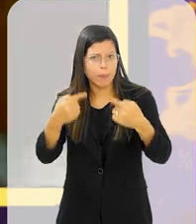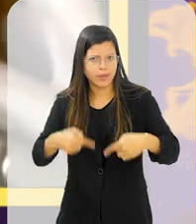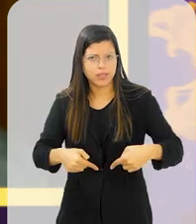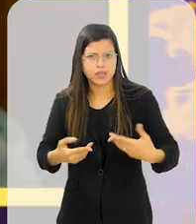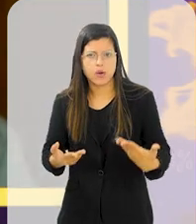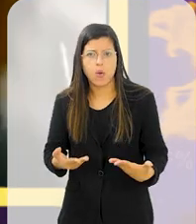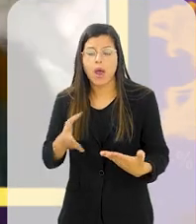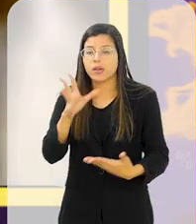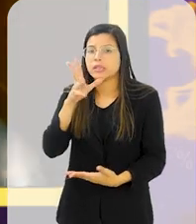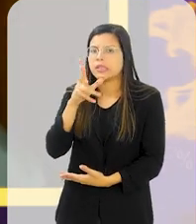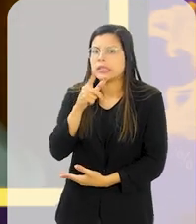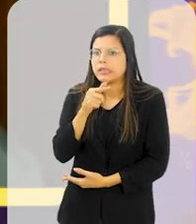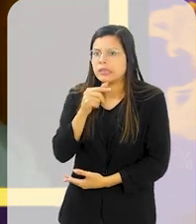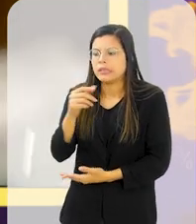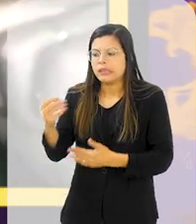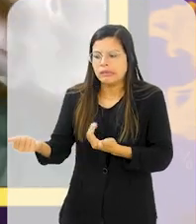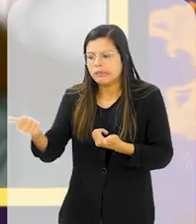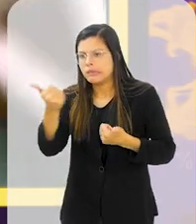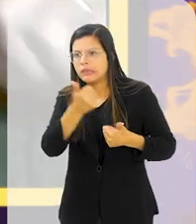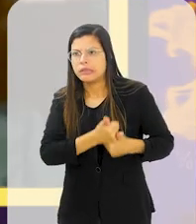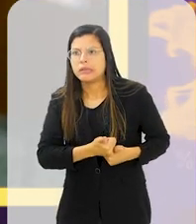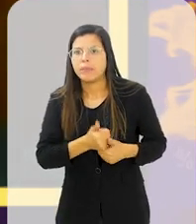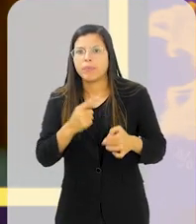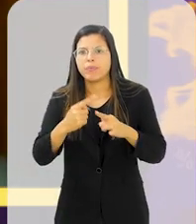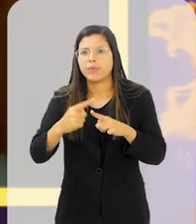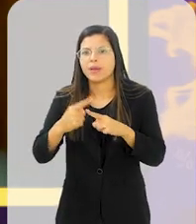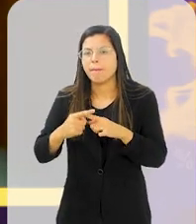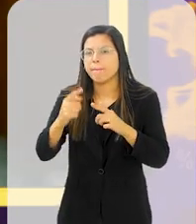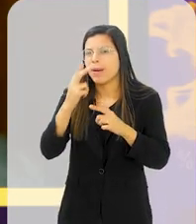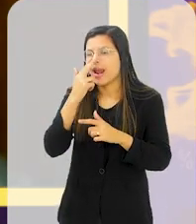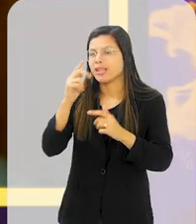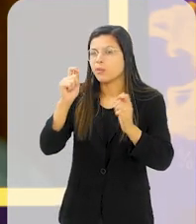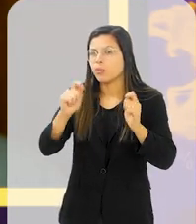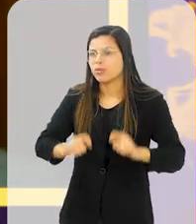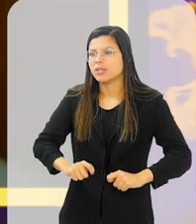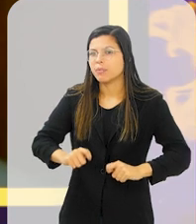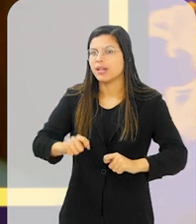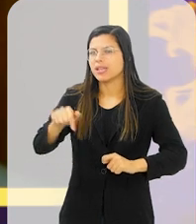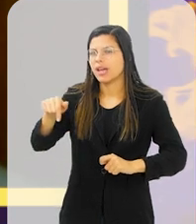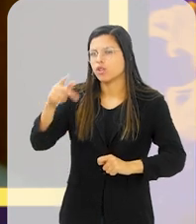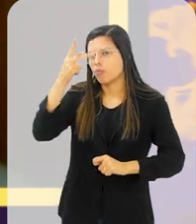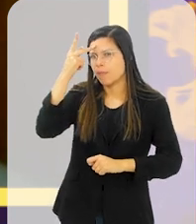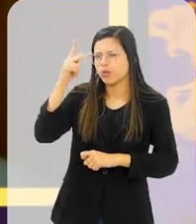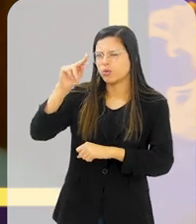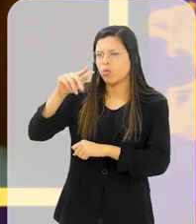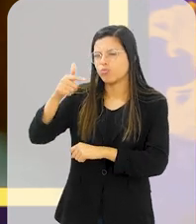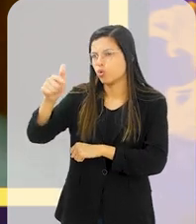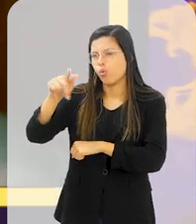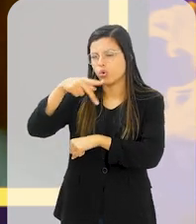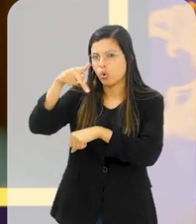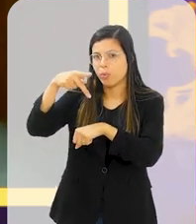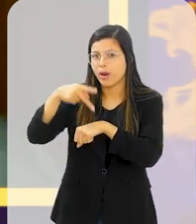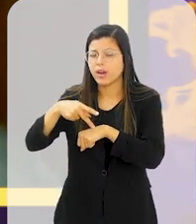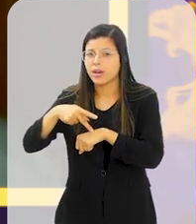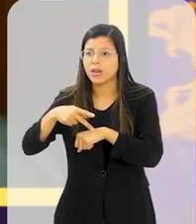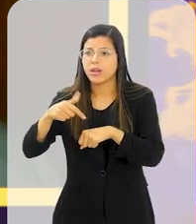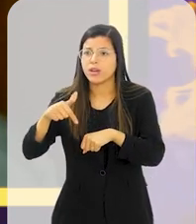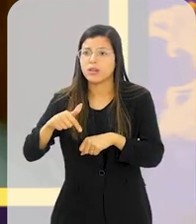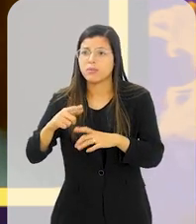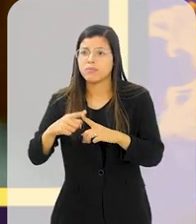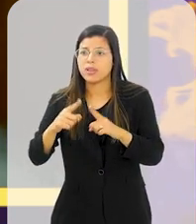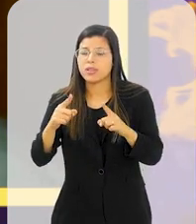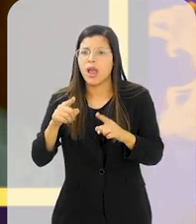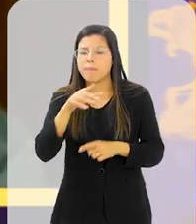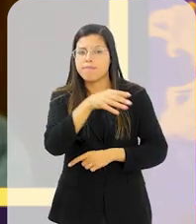porque você está alimentando a possibilidade de que vai vir um estrangeiro. Aí o estrangeiro vai e assina com o Real Madrid. Aí você não tem escolha, tem que contratar alguém